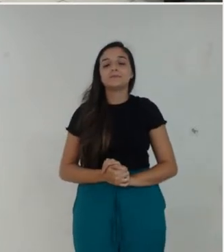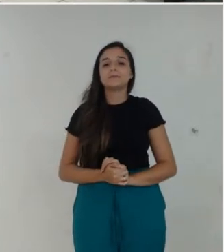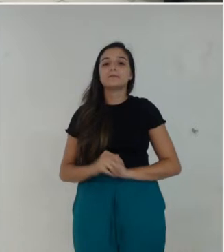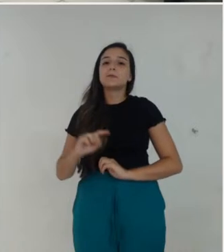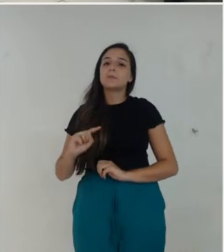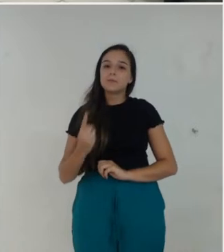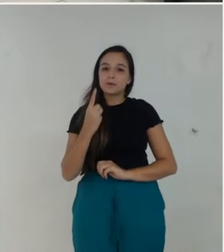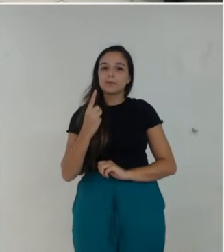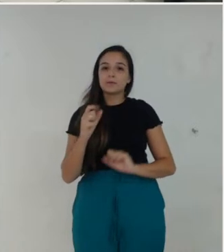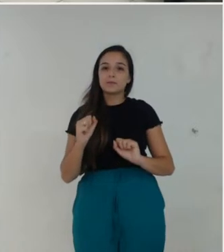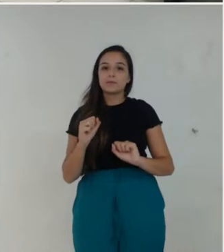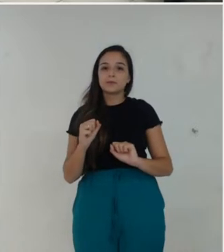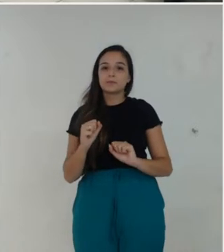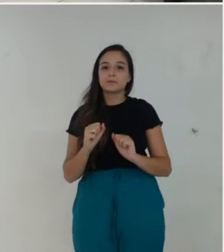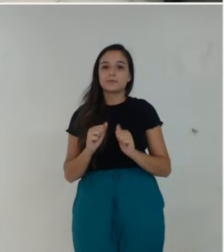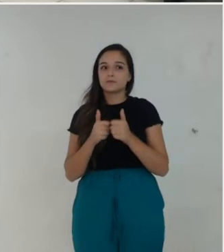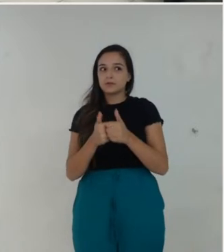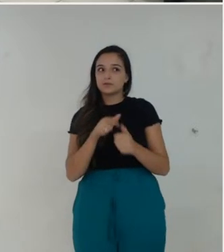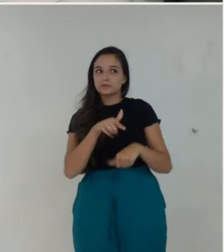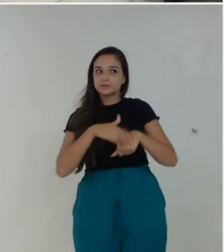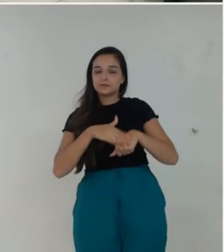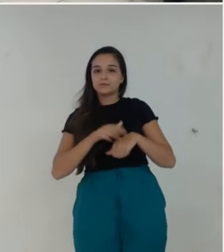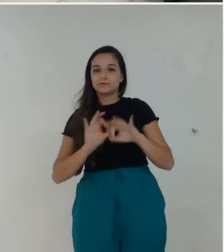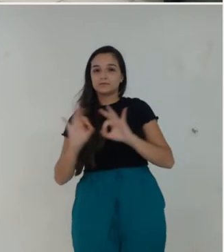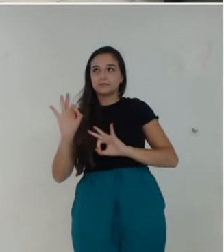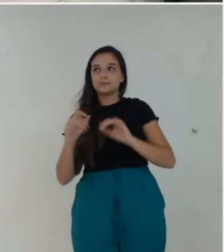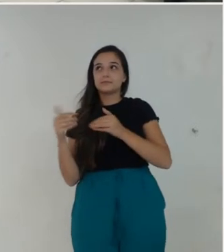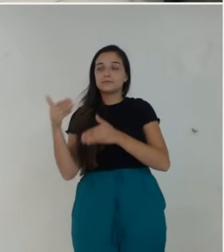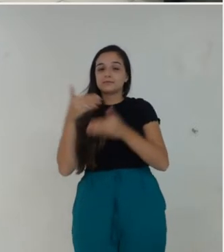Primeiramente, o Arley pode ir acompanhando e passando, tá?